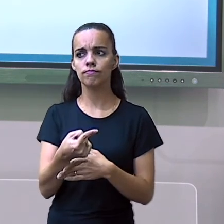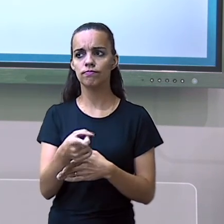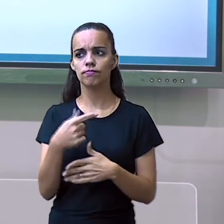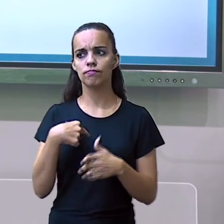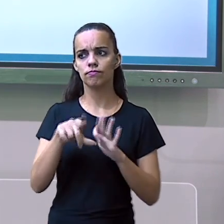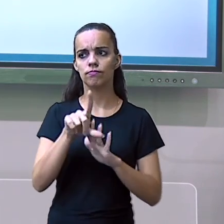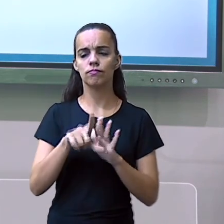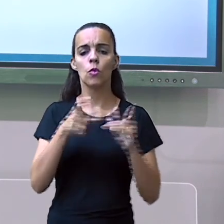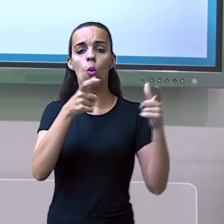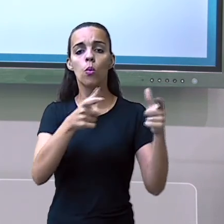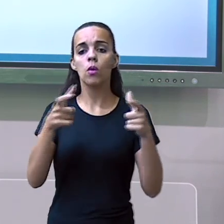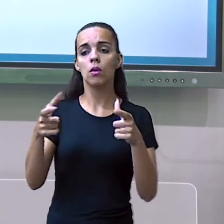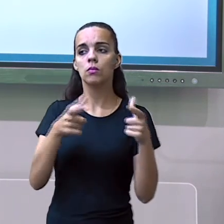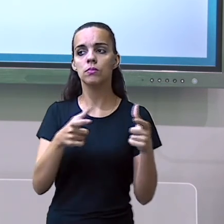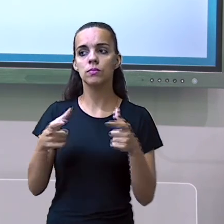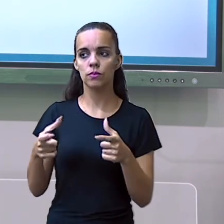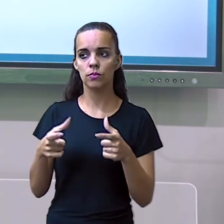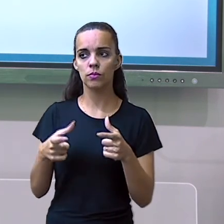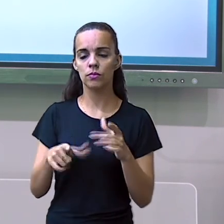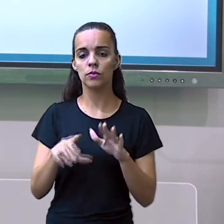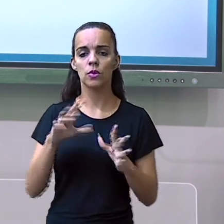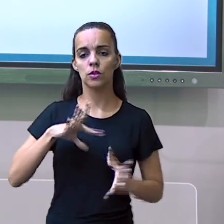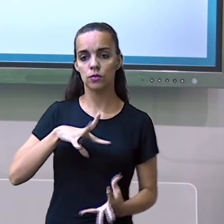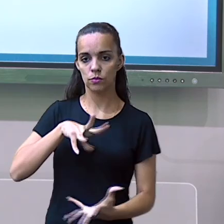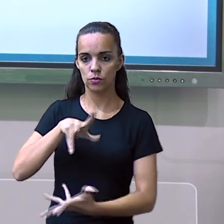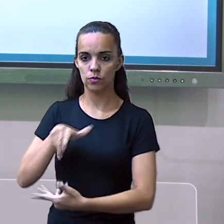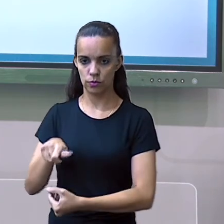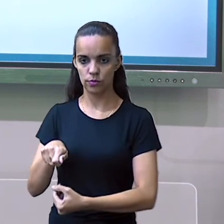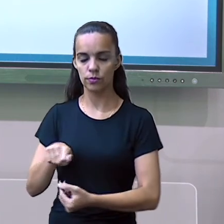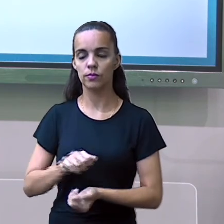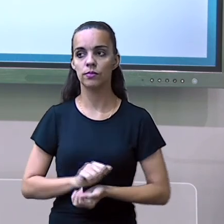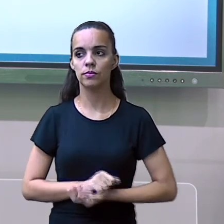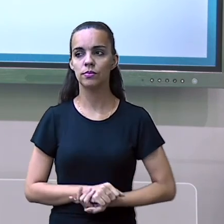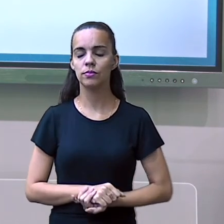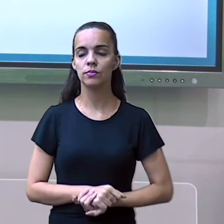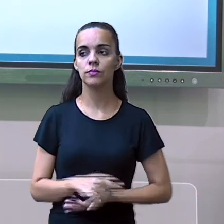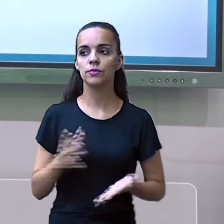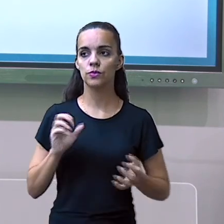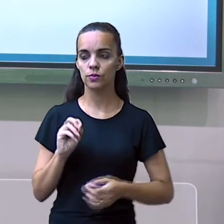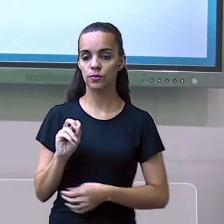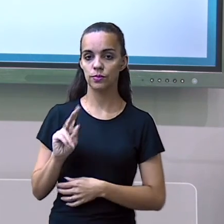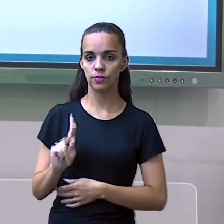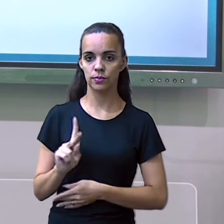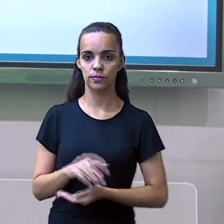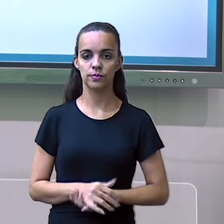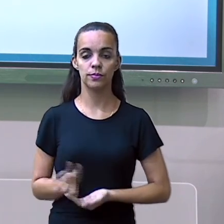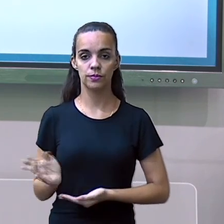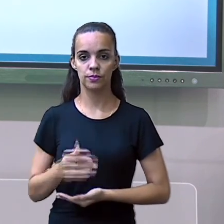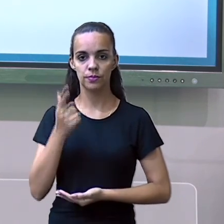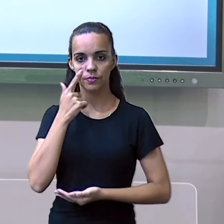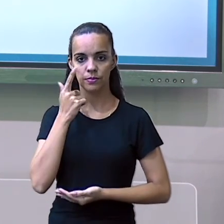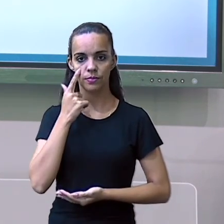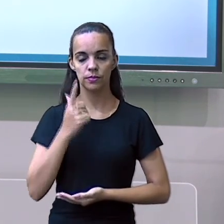a localização geográfica deles, ok? Então vamos